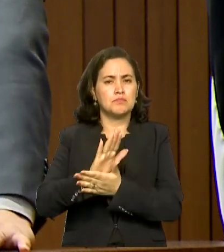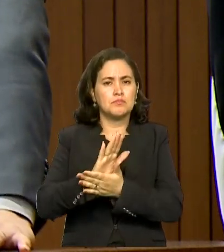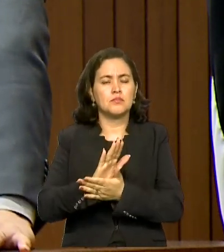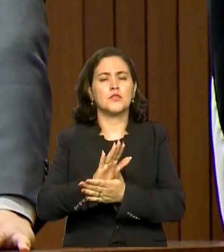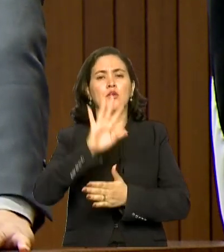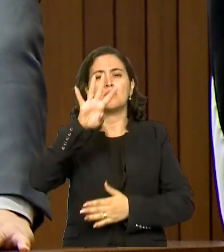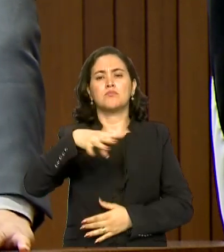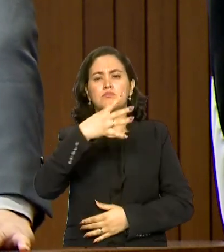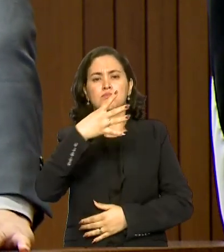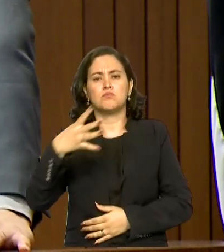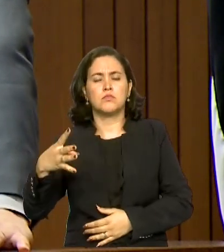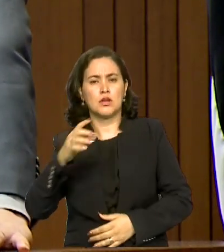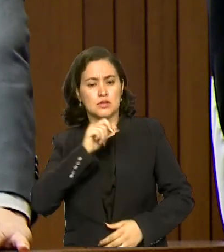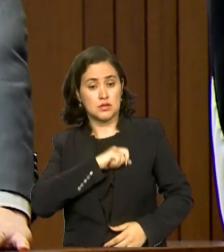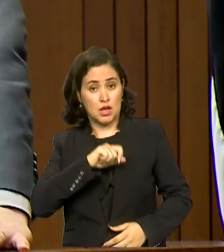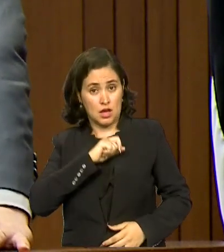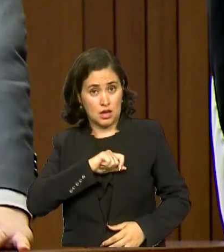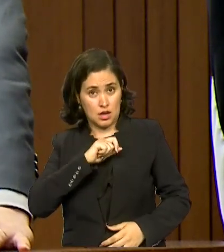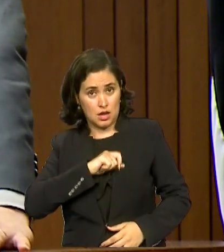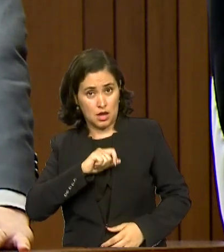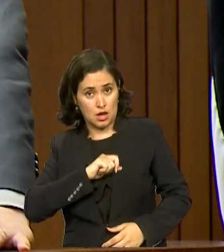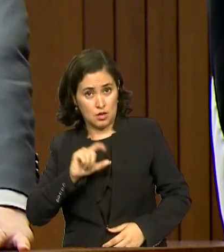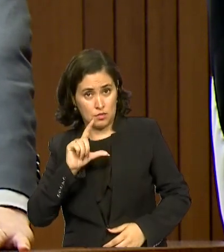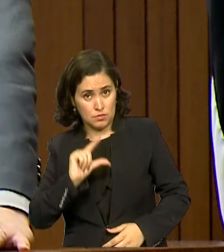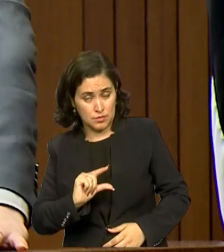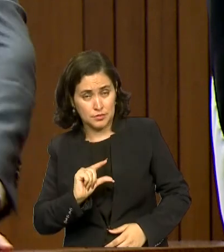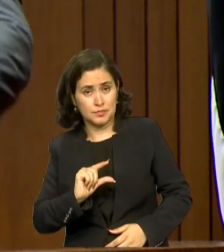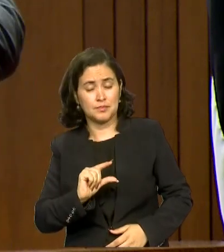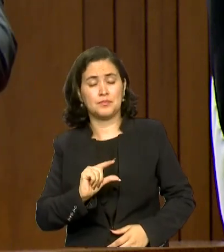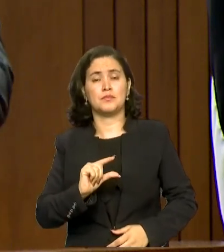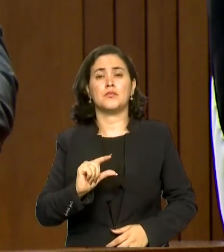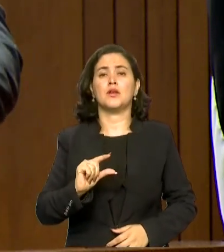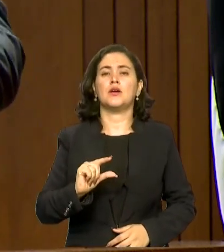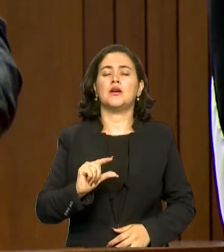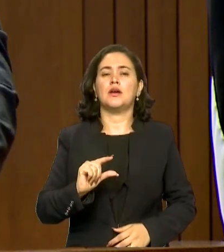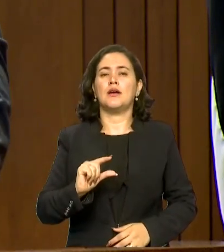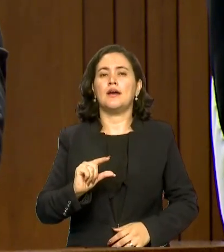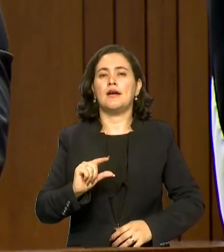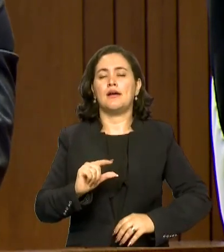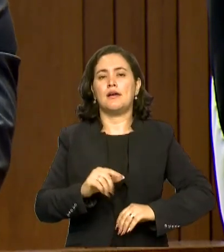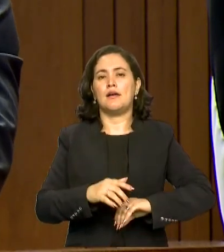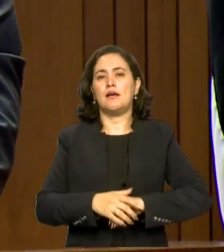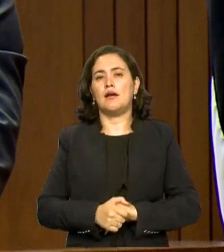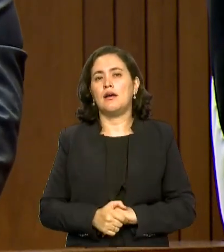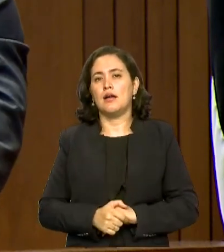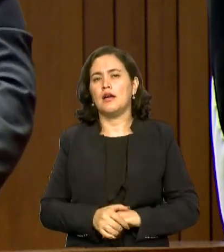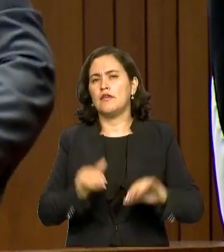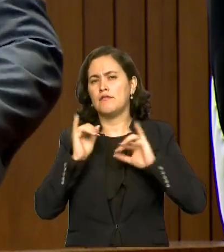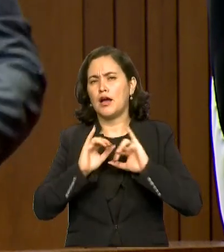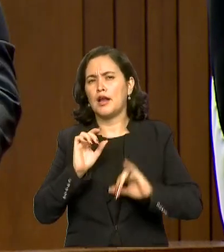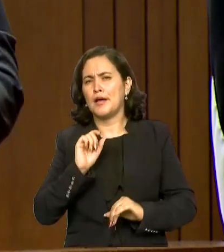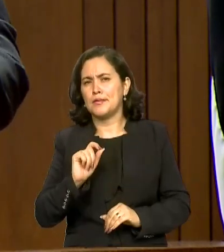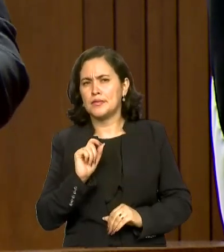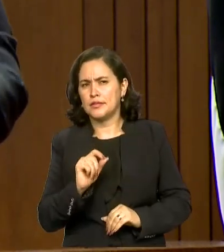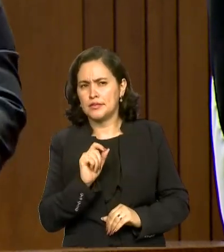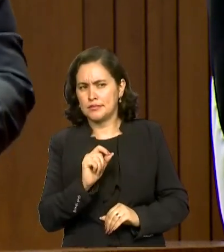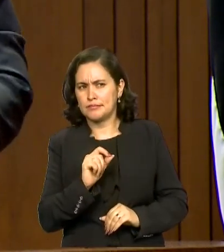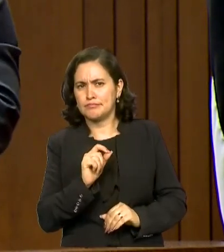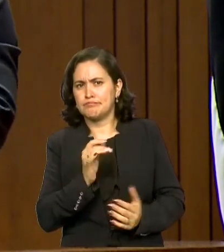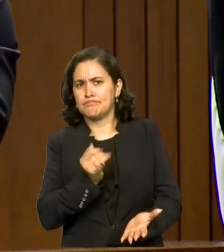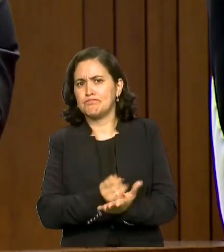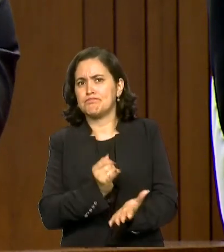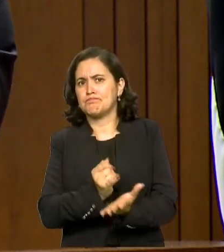o aumento do salário mínimo, também aumentou a faixa de isenção. Quando chegou em maio, deputado Júlio, o presidente Lula,